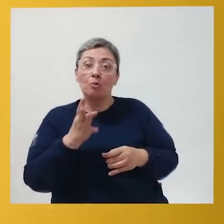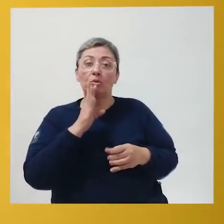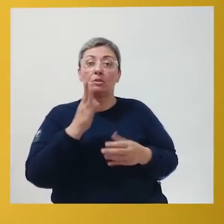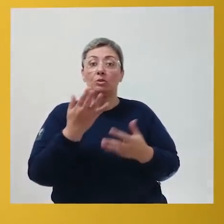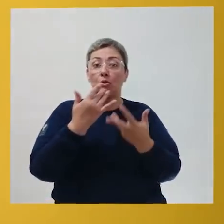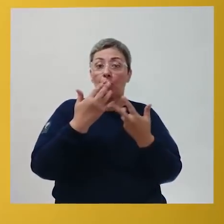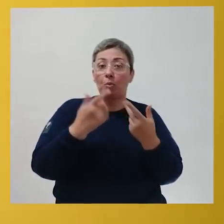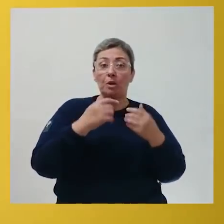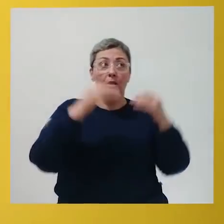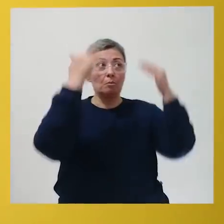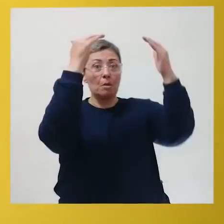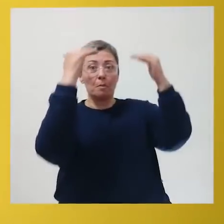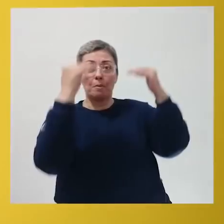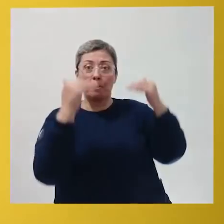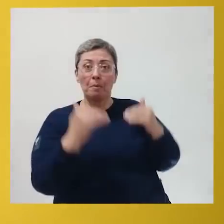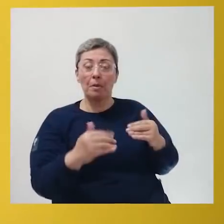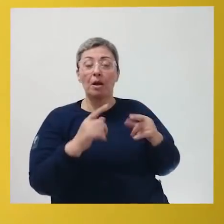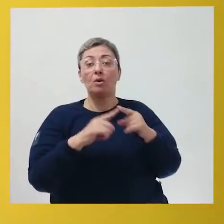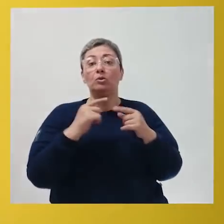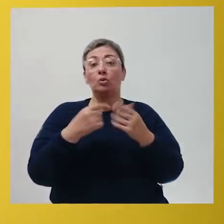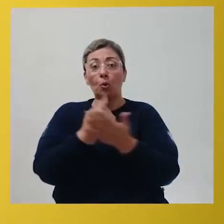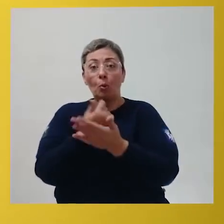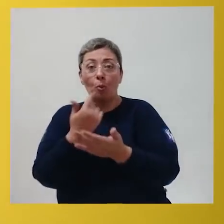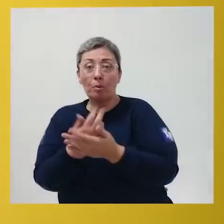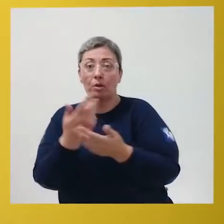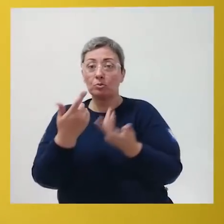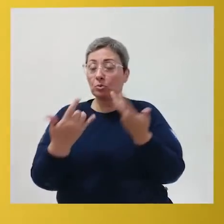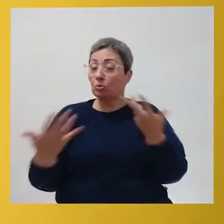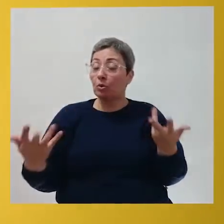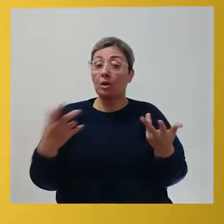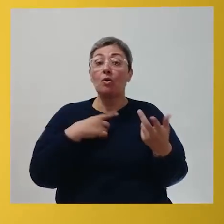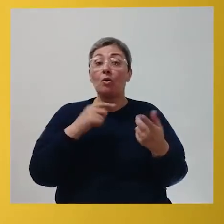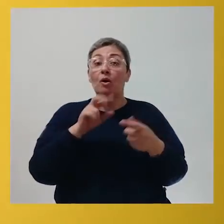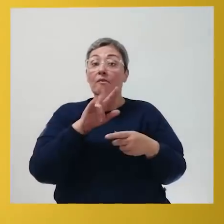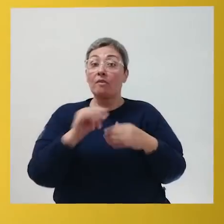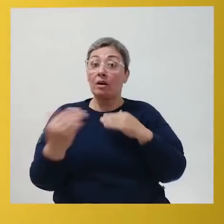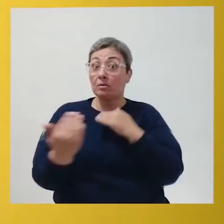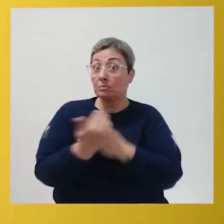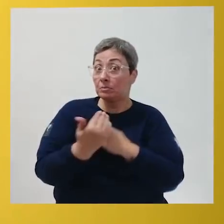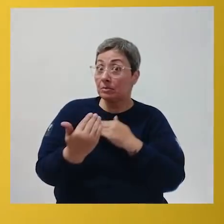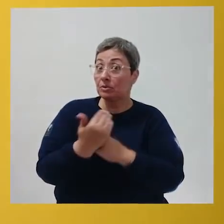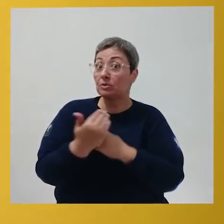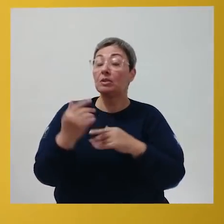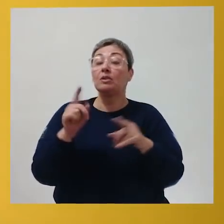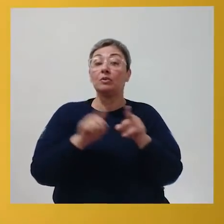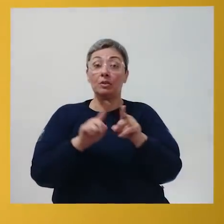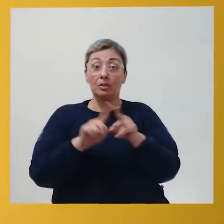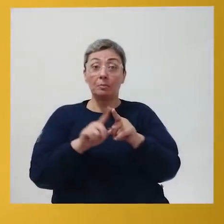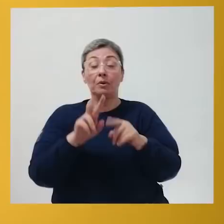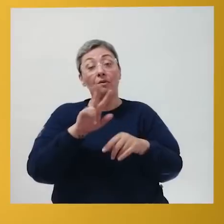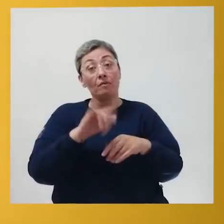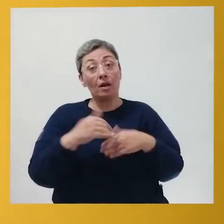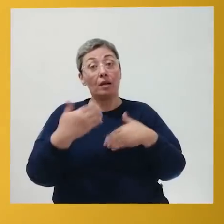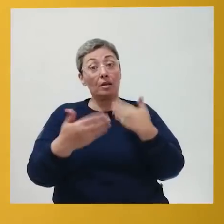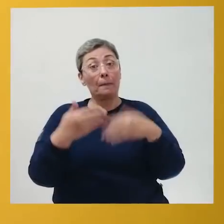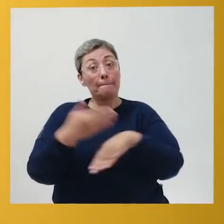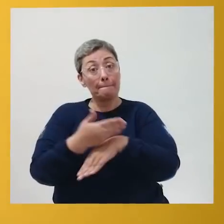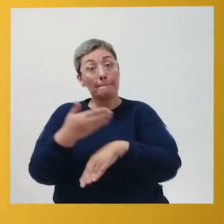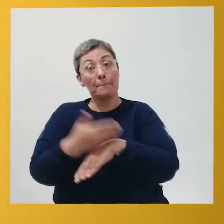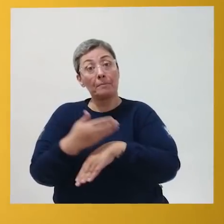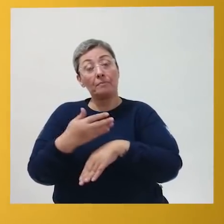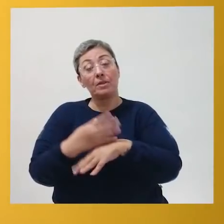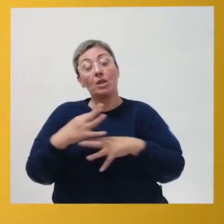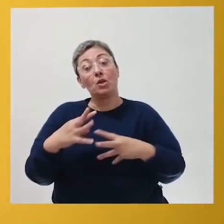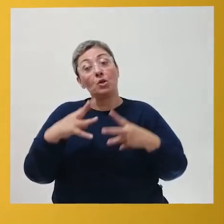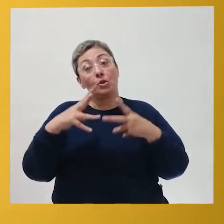os alimentos que estão nas prateleiras, aquilo que eu estou levando para casa, onde ela vai me ajudando, e aí ela vai